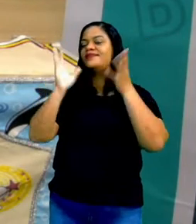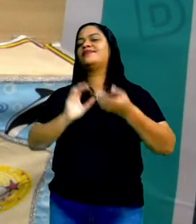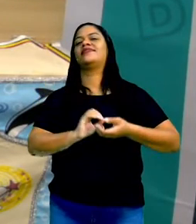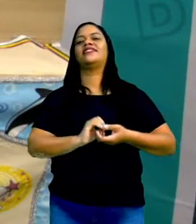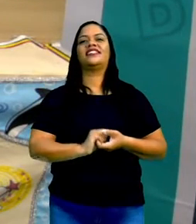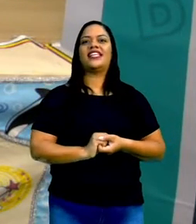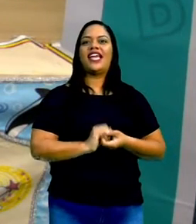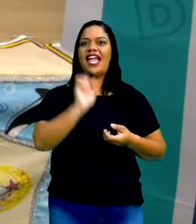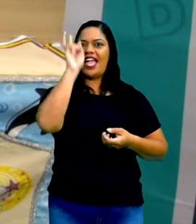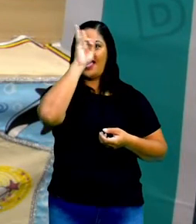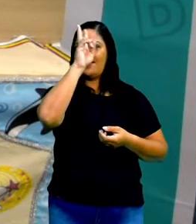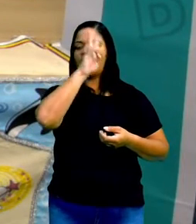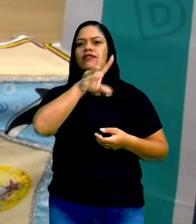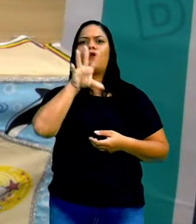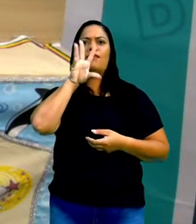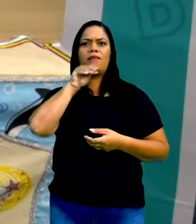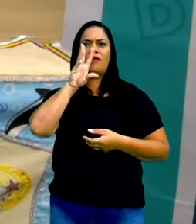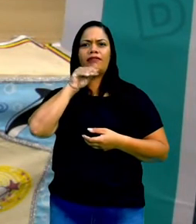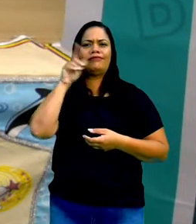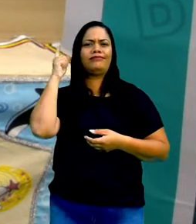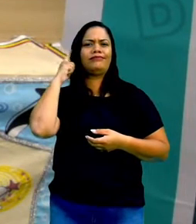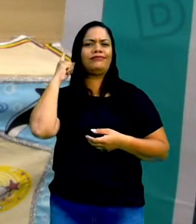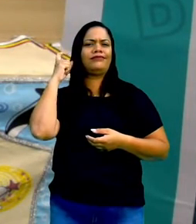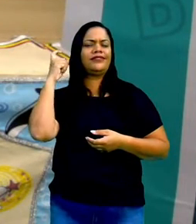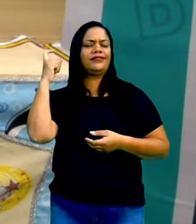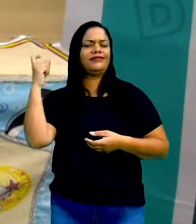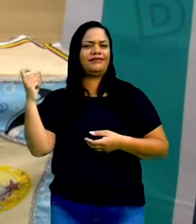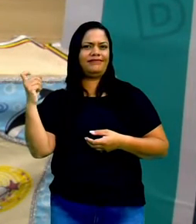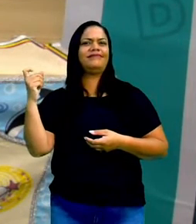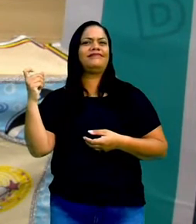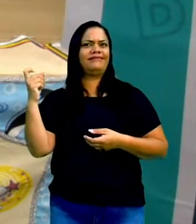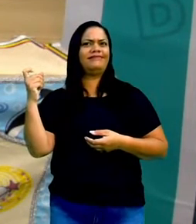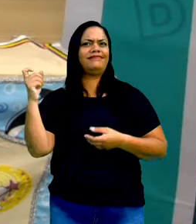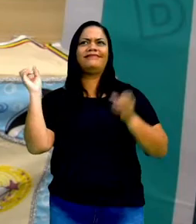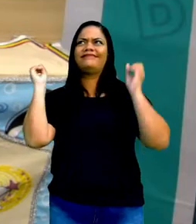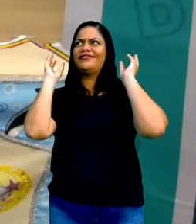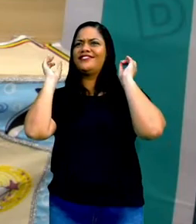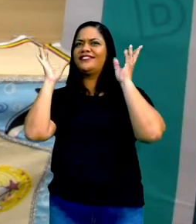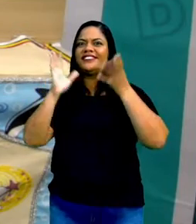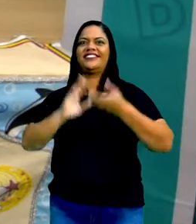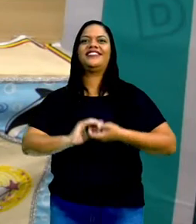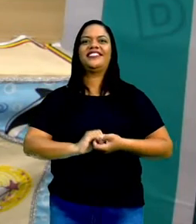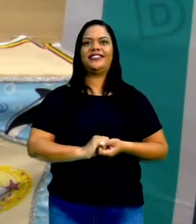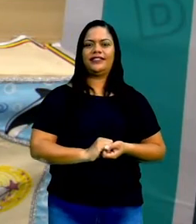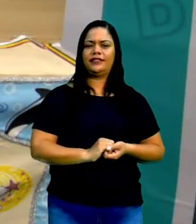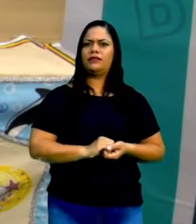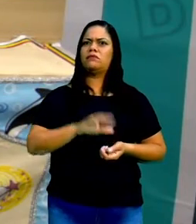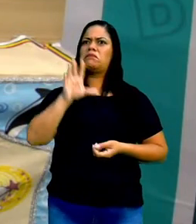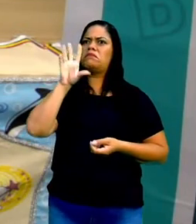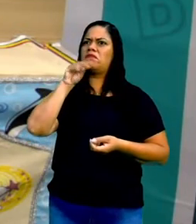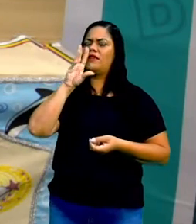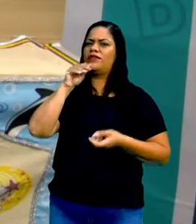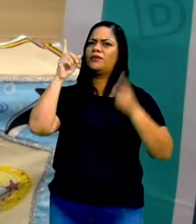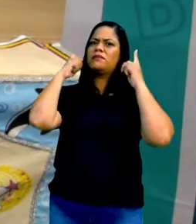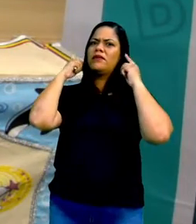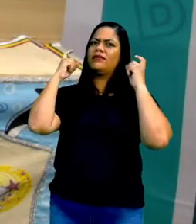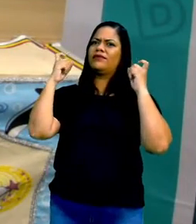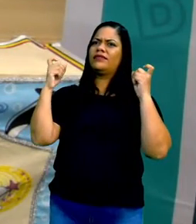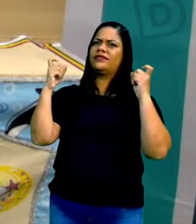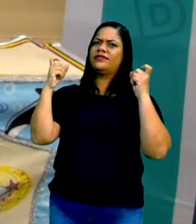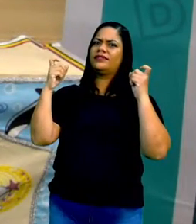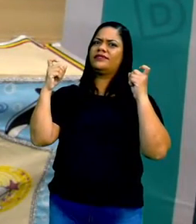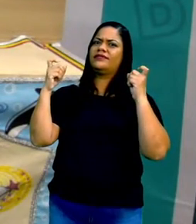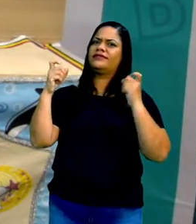a história do O Patinho Barulhento, leiturinha! Eita, o patinho